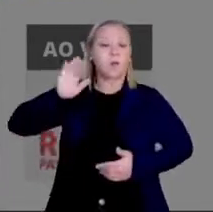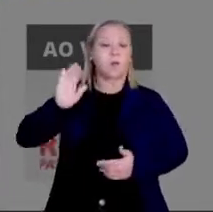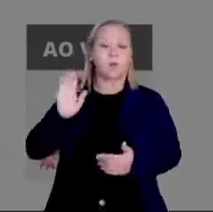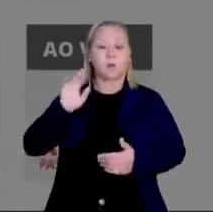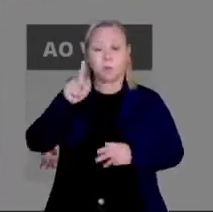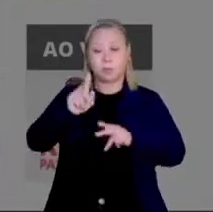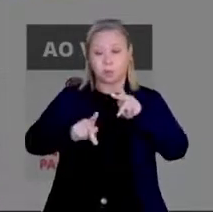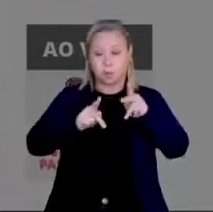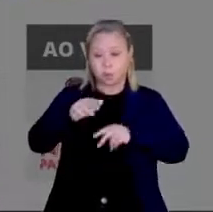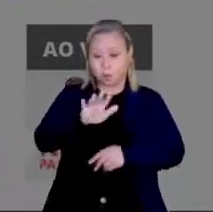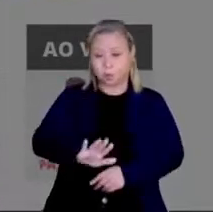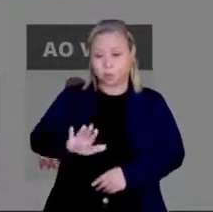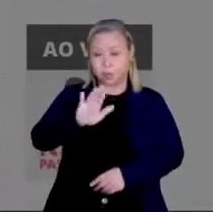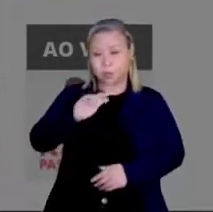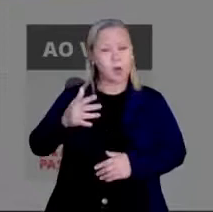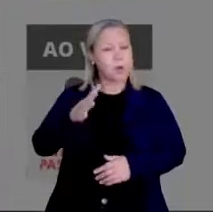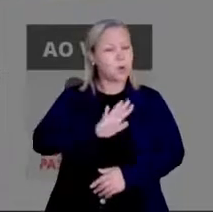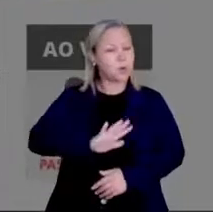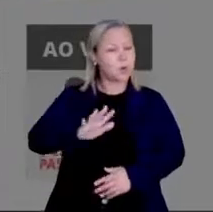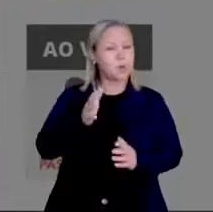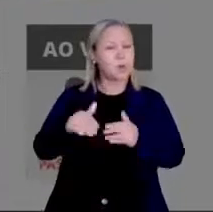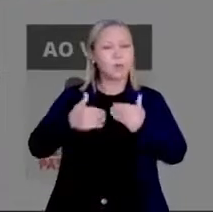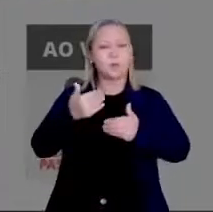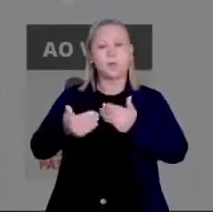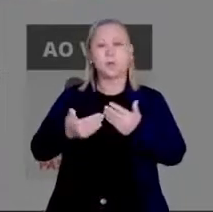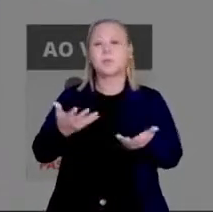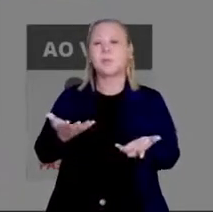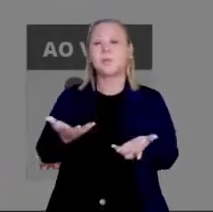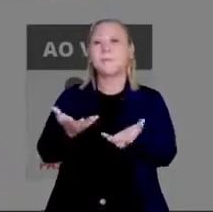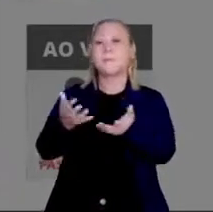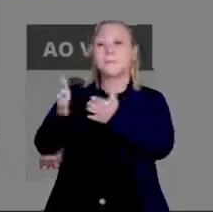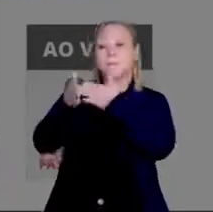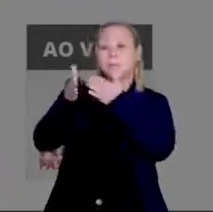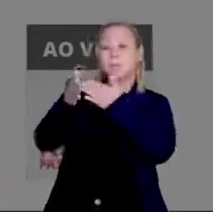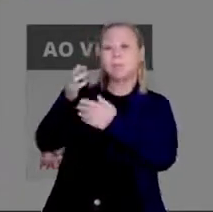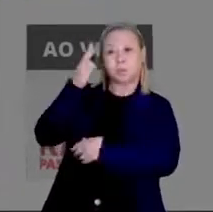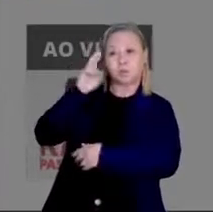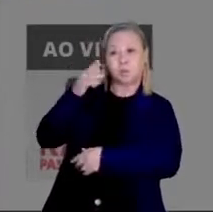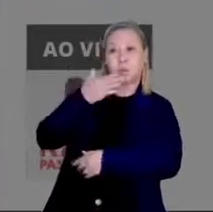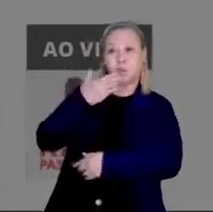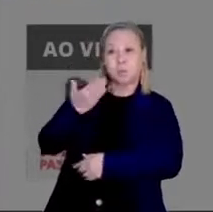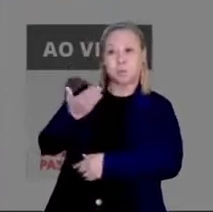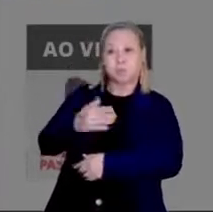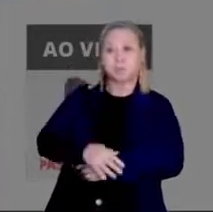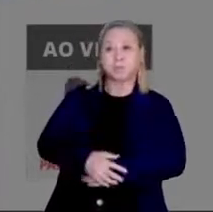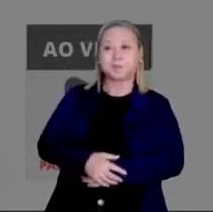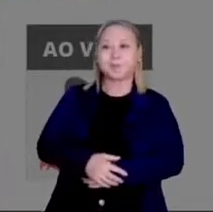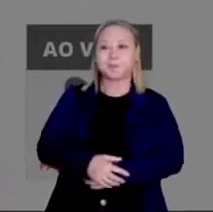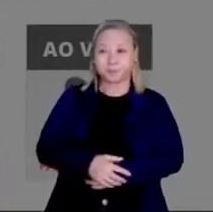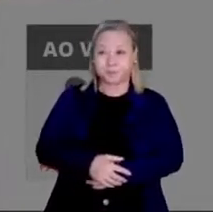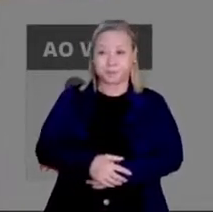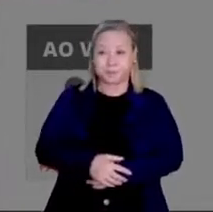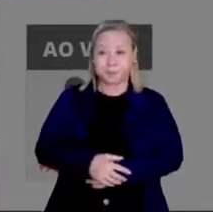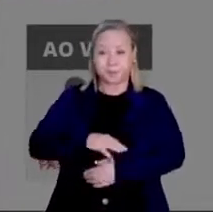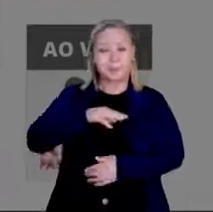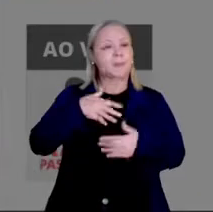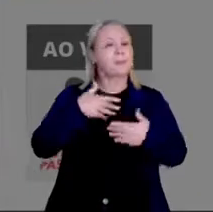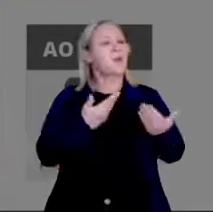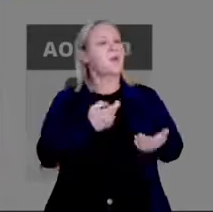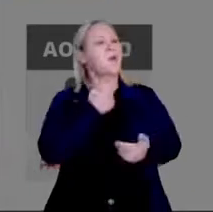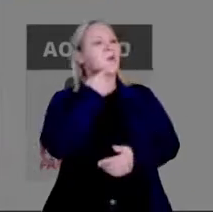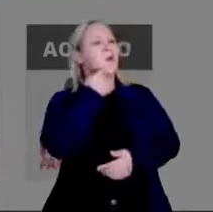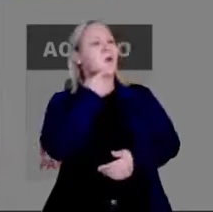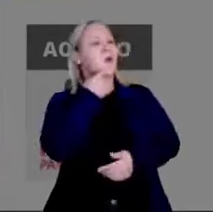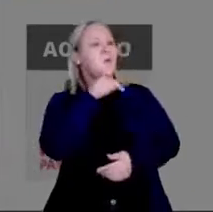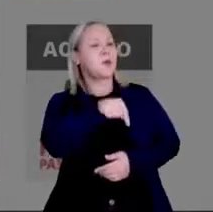e aço o bicho na hora. Tá certo, muito obrigado. Ex-presidente Lula, mais uma vez, muito obrigado ao senhor, a toda a sua